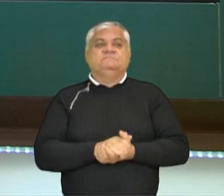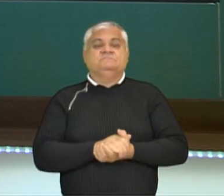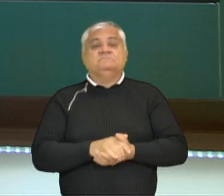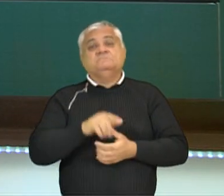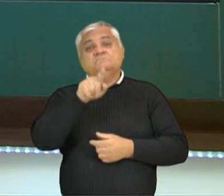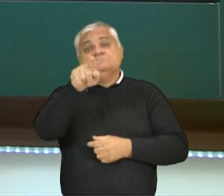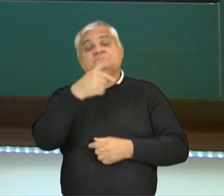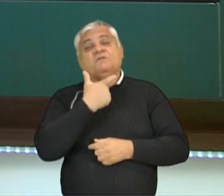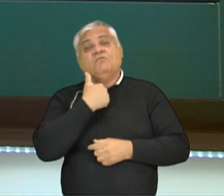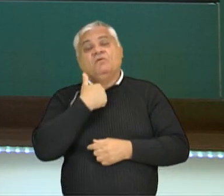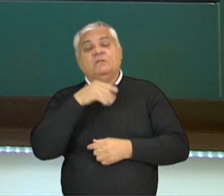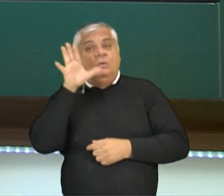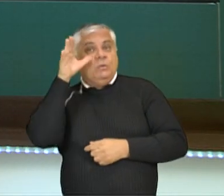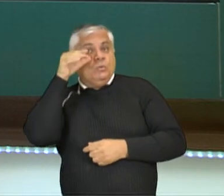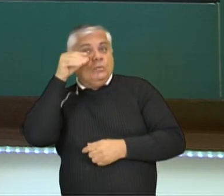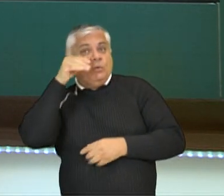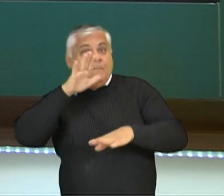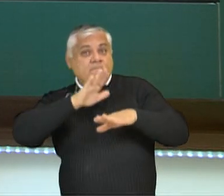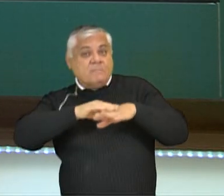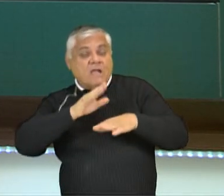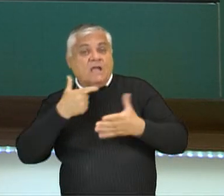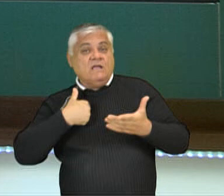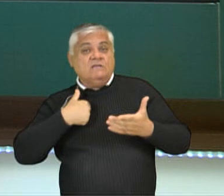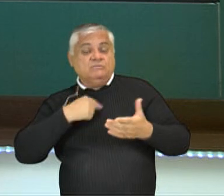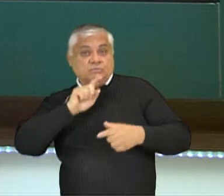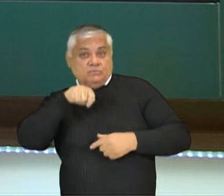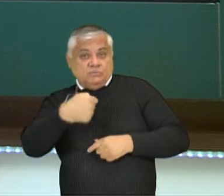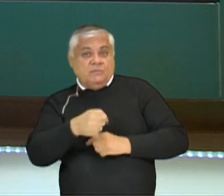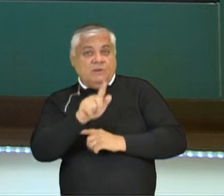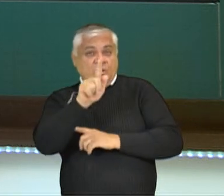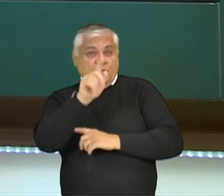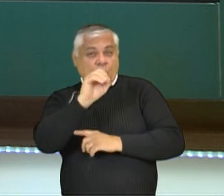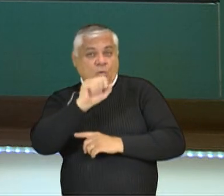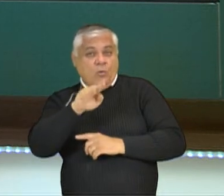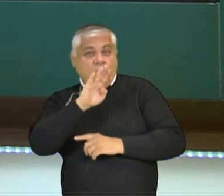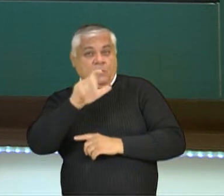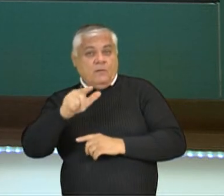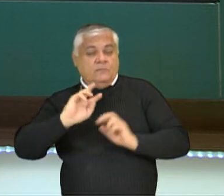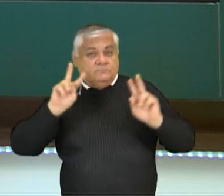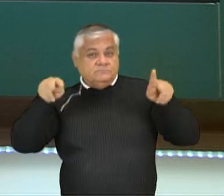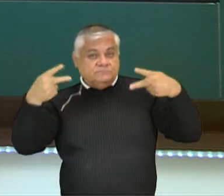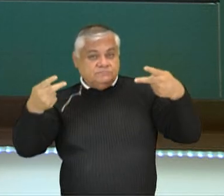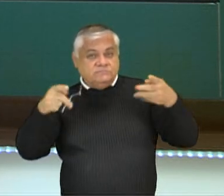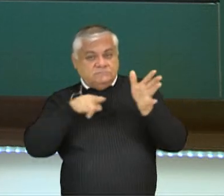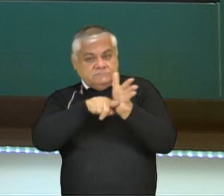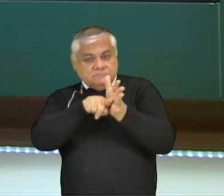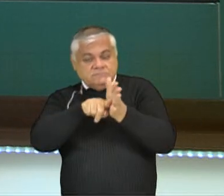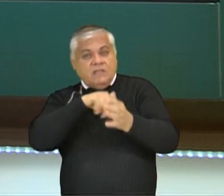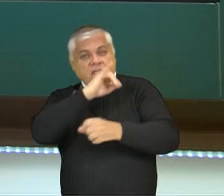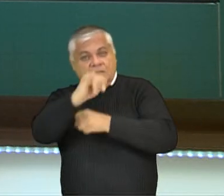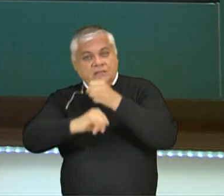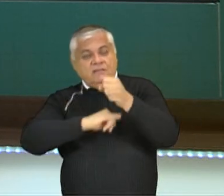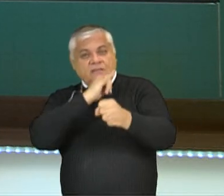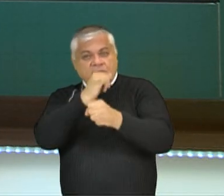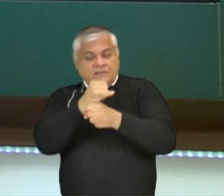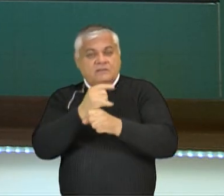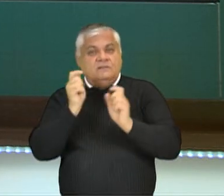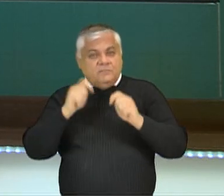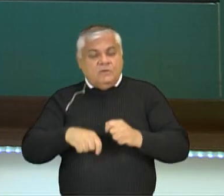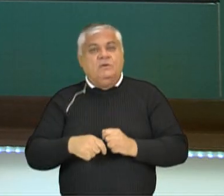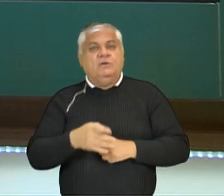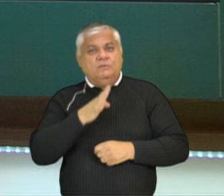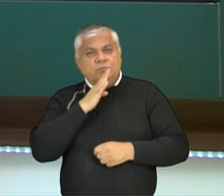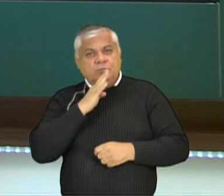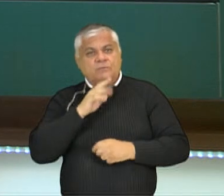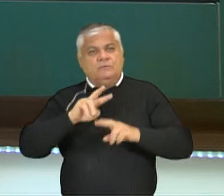Se quiserem saber um pouquinho mais sobre o GoBall, aí aqui está o link, né, para vocês conhecerem um pouquinho mais a fundo